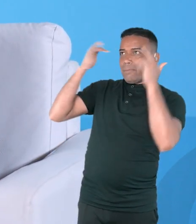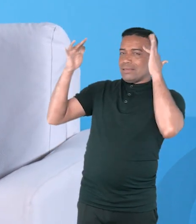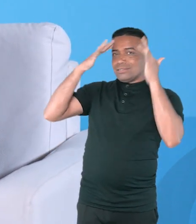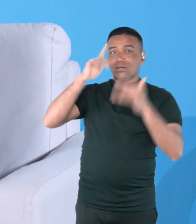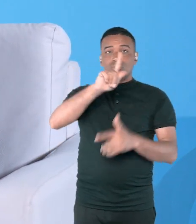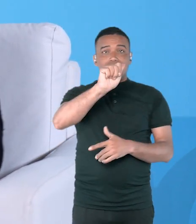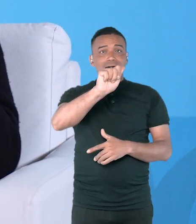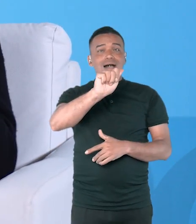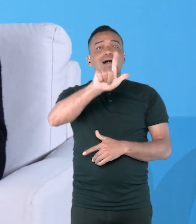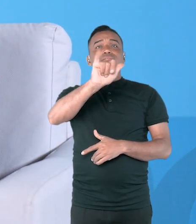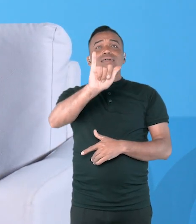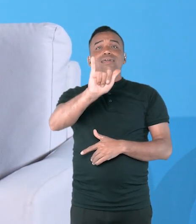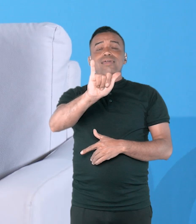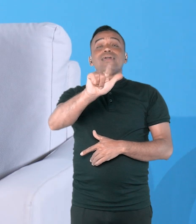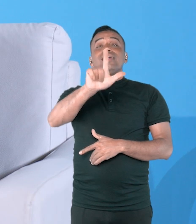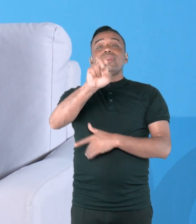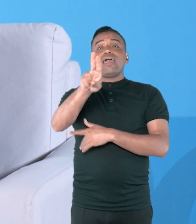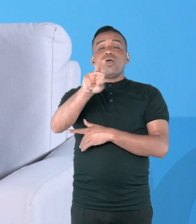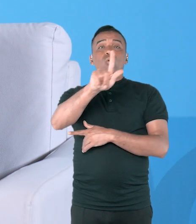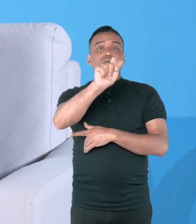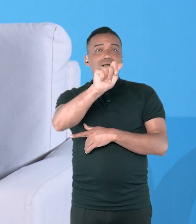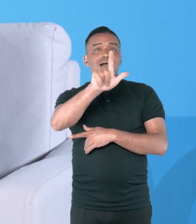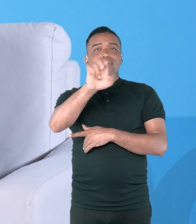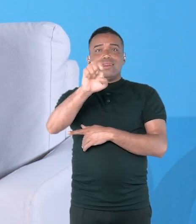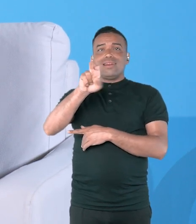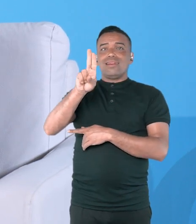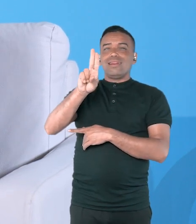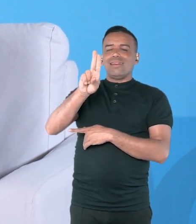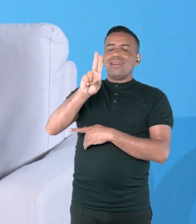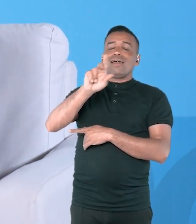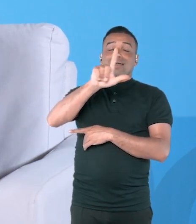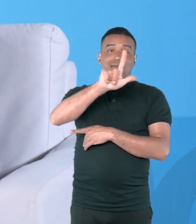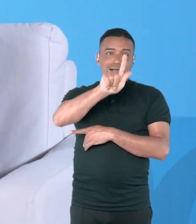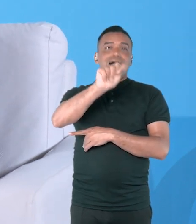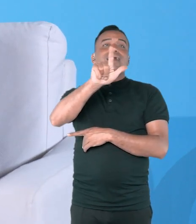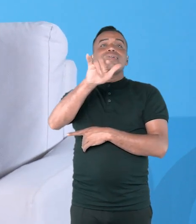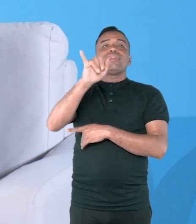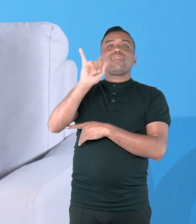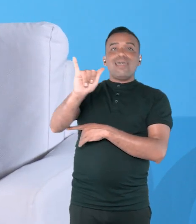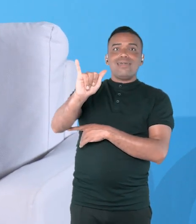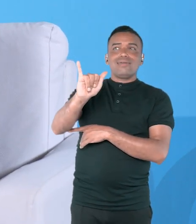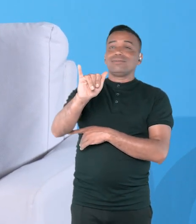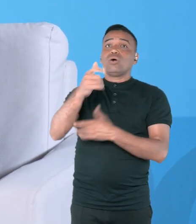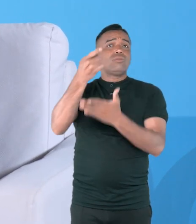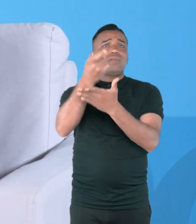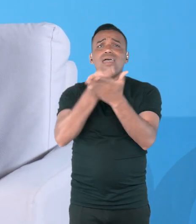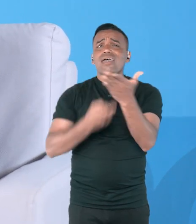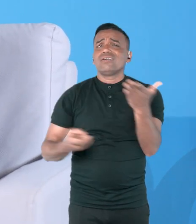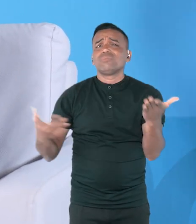O Galilei, convido vocês a ler A Vida de Galileu, de Bertolt Brecht. É um texto que é uma